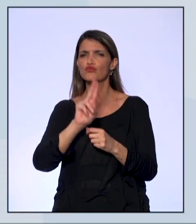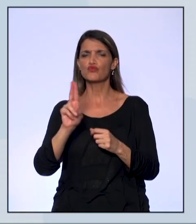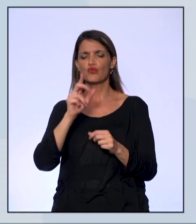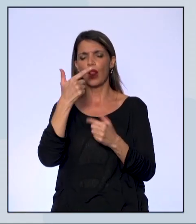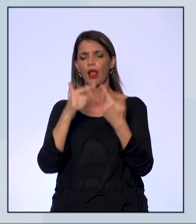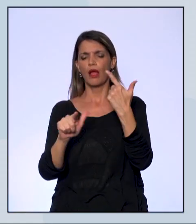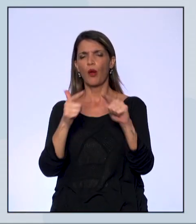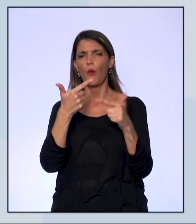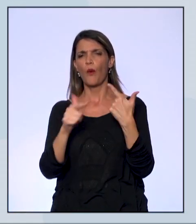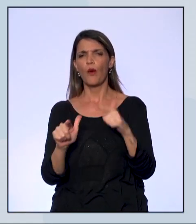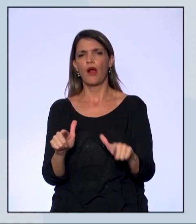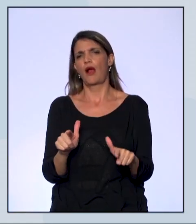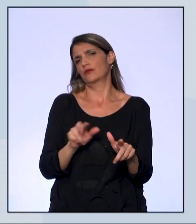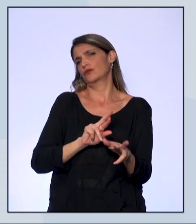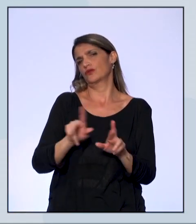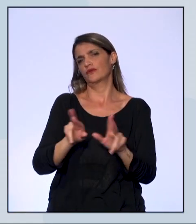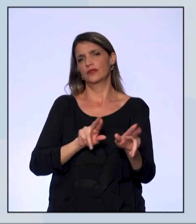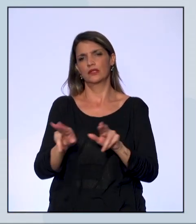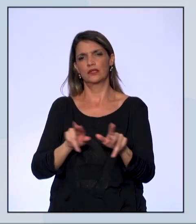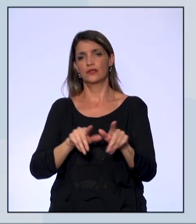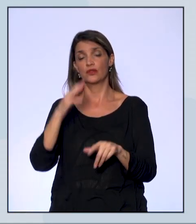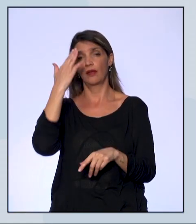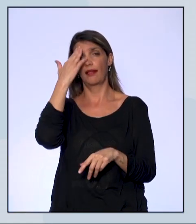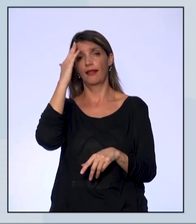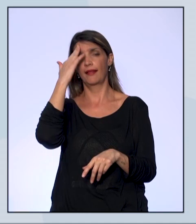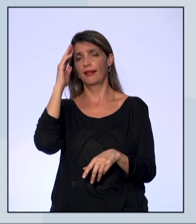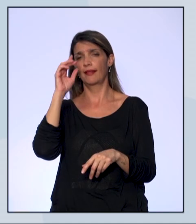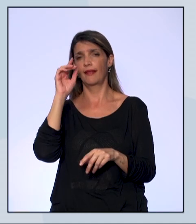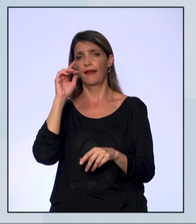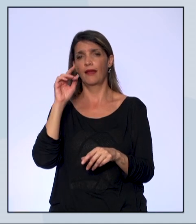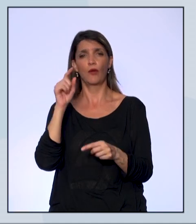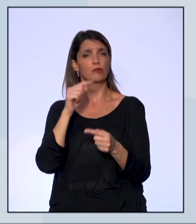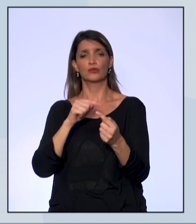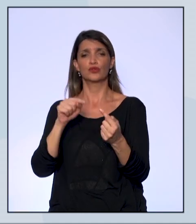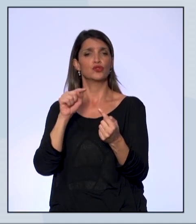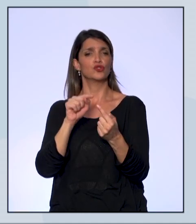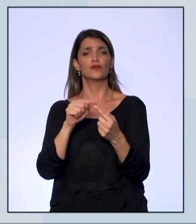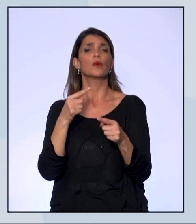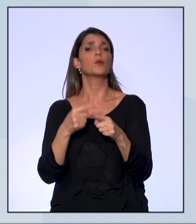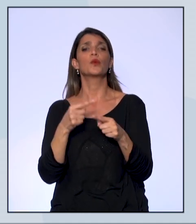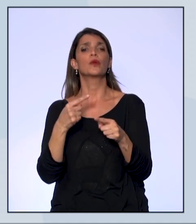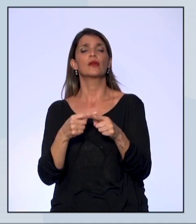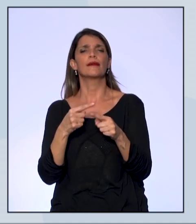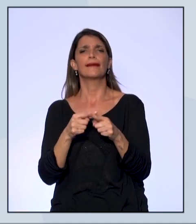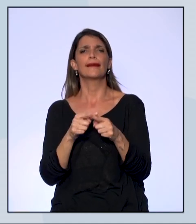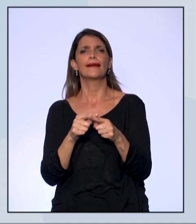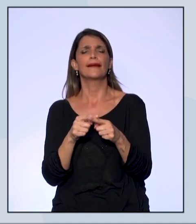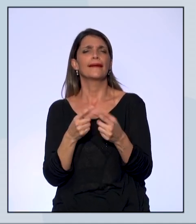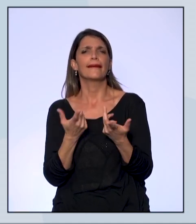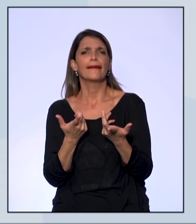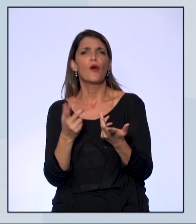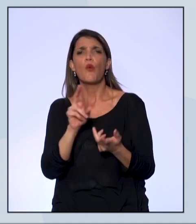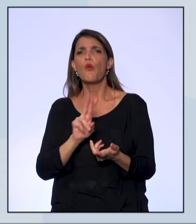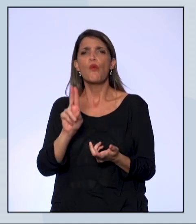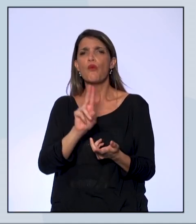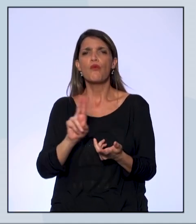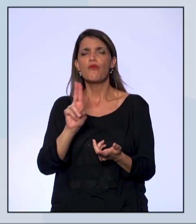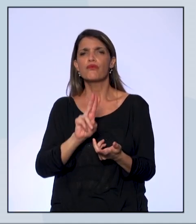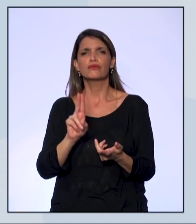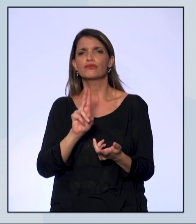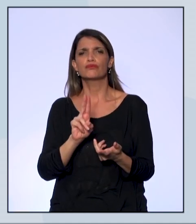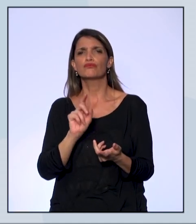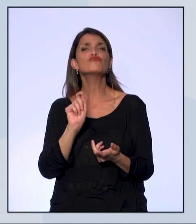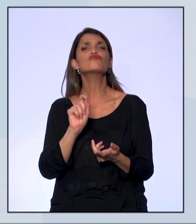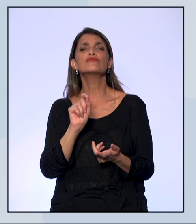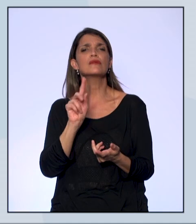reconhecer os efeitos de sentido e compreender seus efeitos né esses efeitos gente esse uso tudo se dá ao